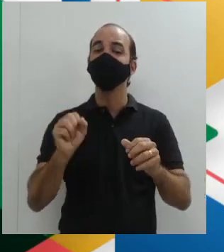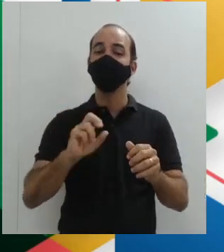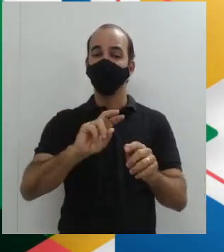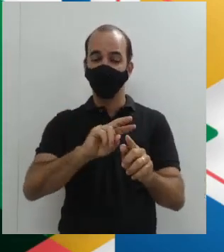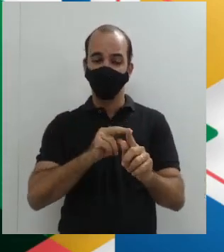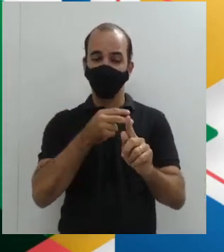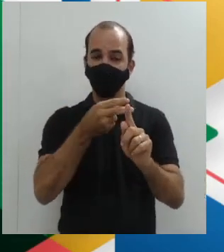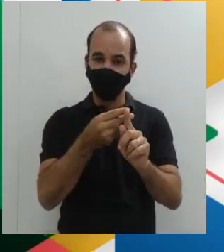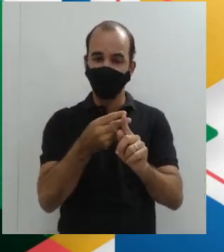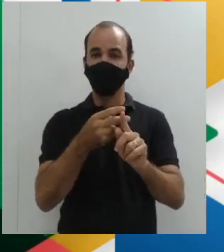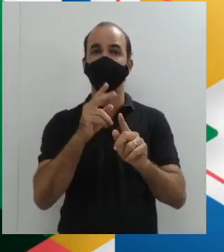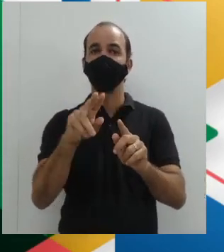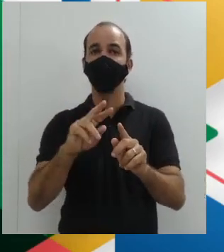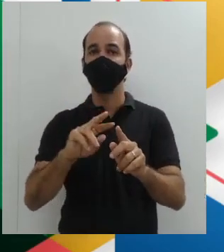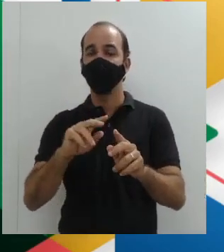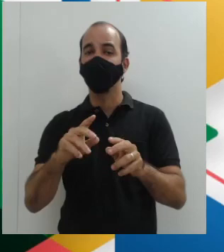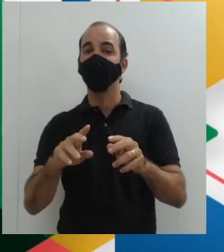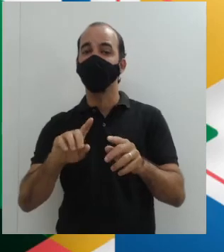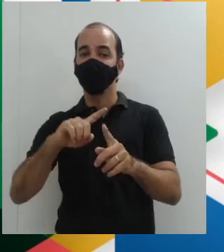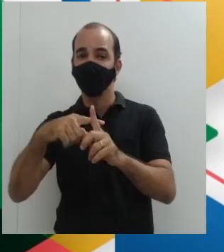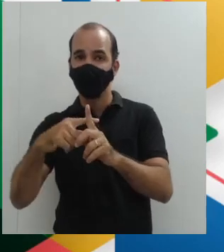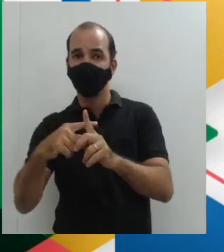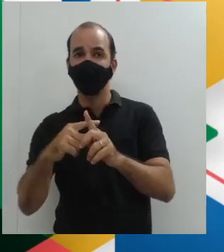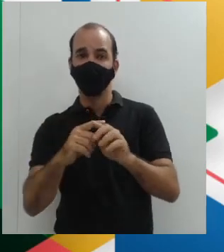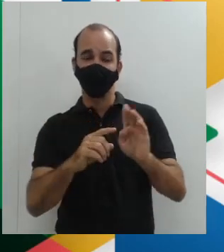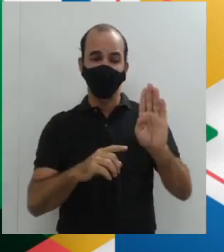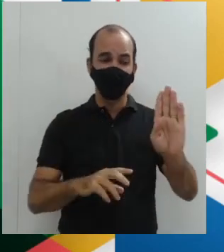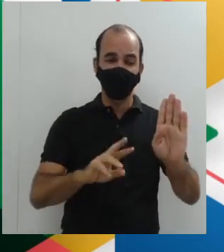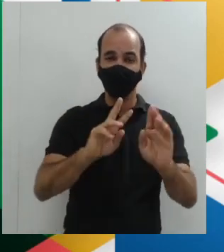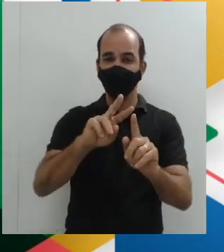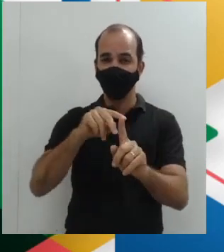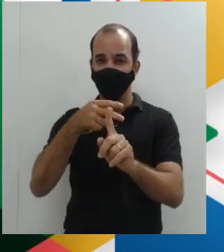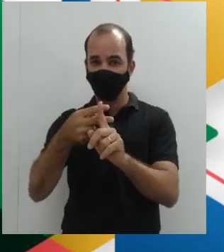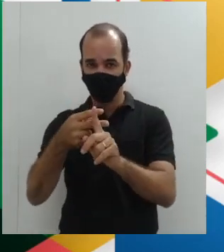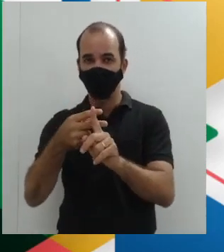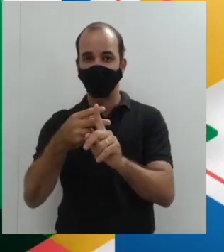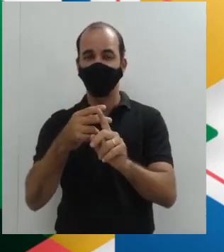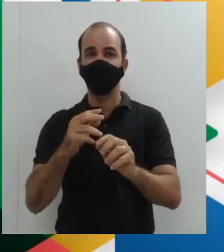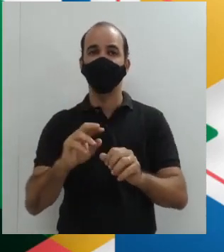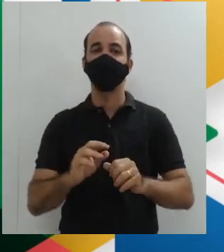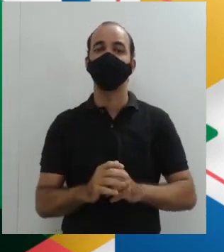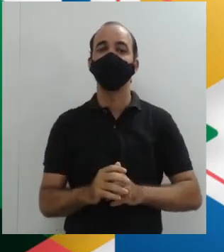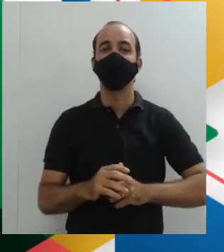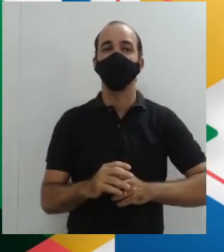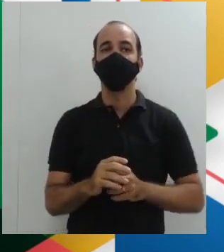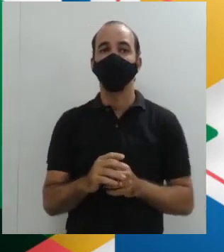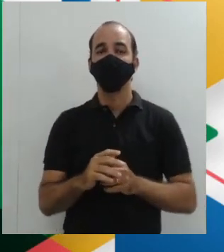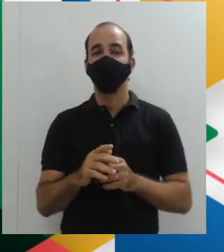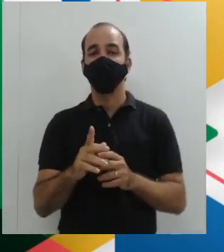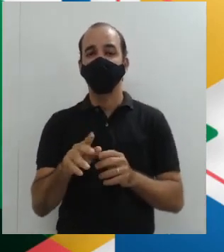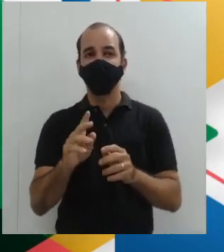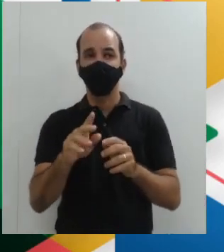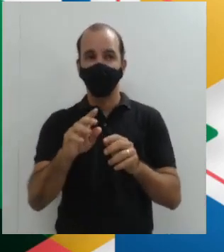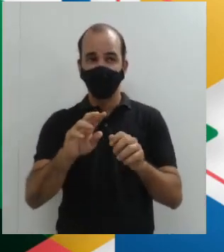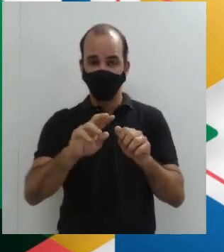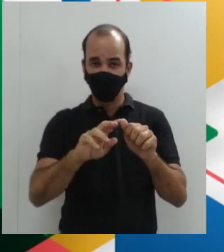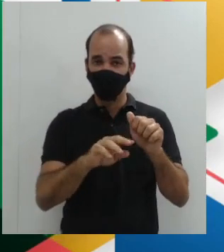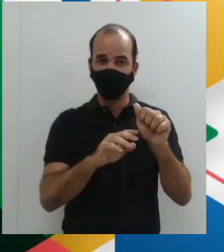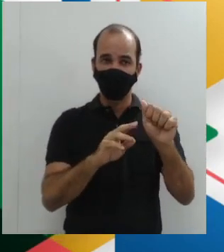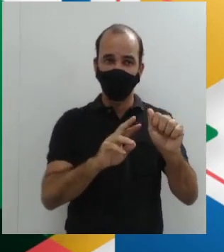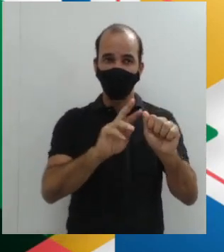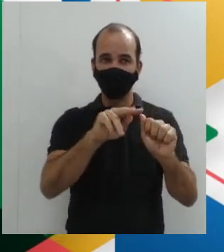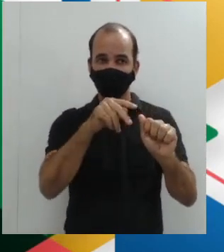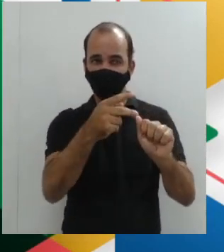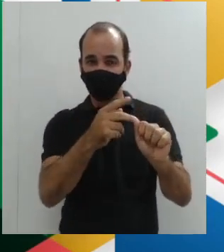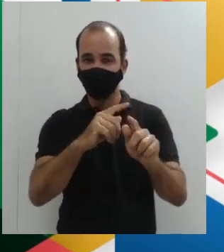medida B ao quadrado, beleza? E quando eu resolver esse problema, eu vou ter a medida D, extraindo a raiz